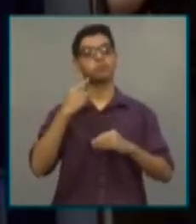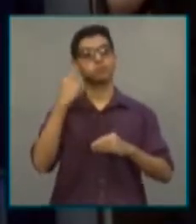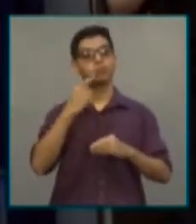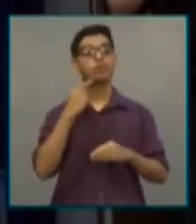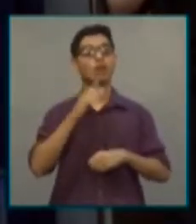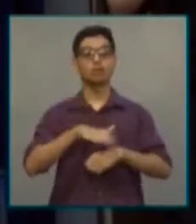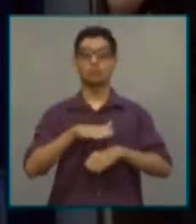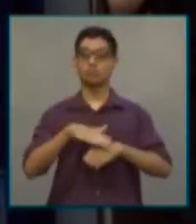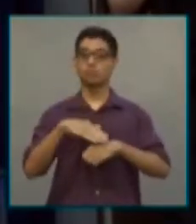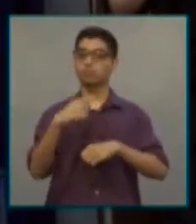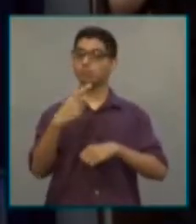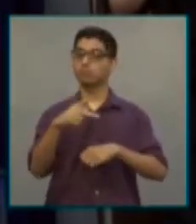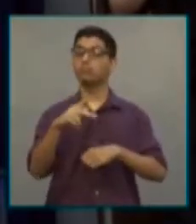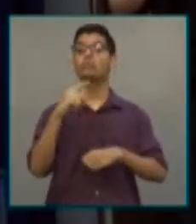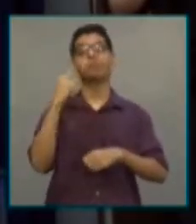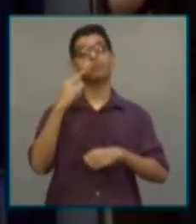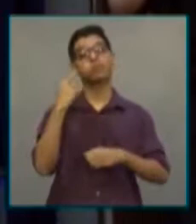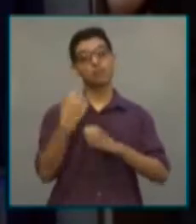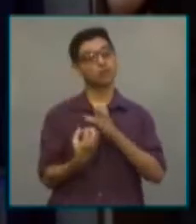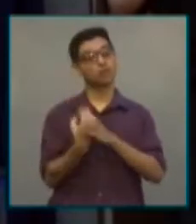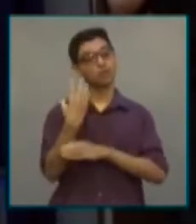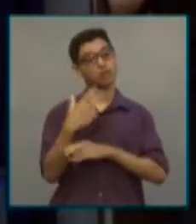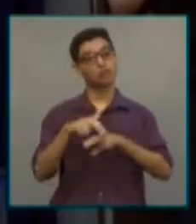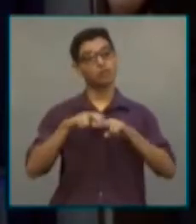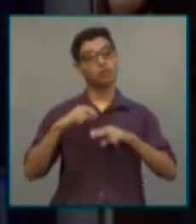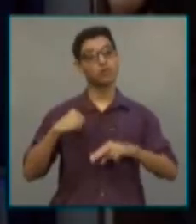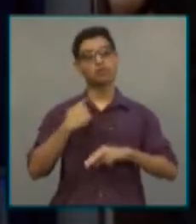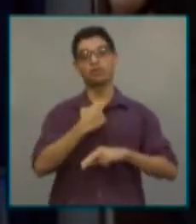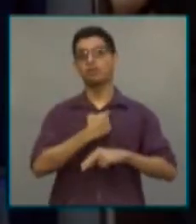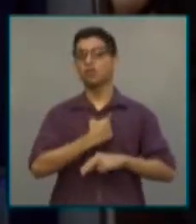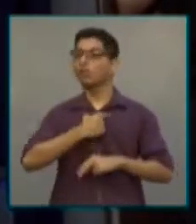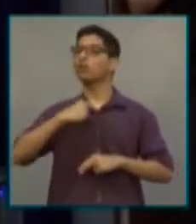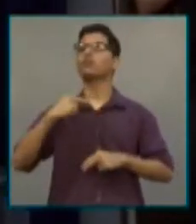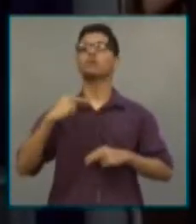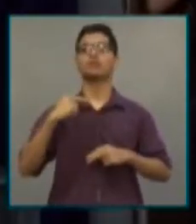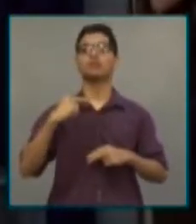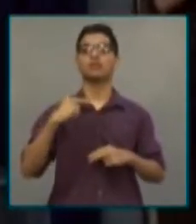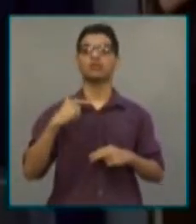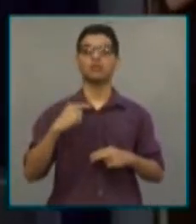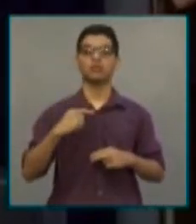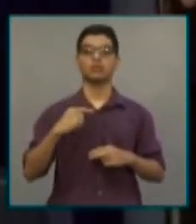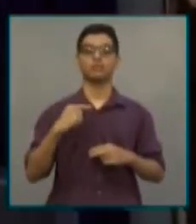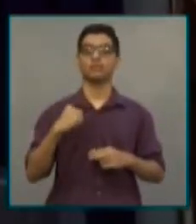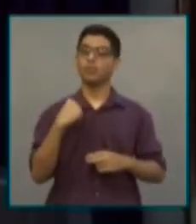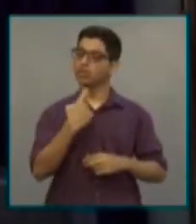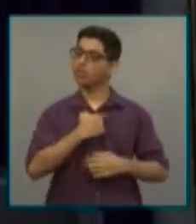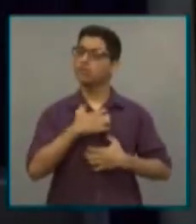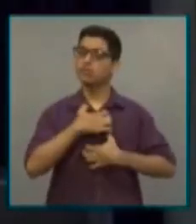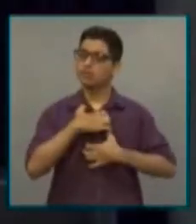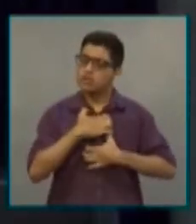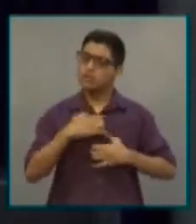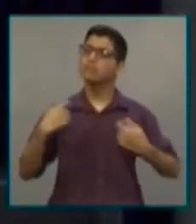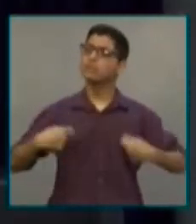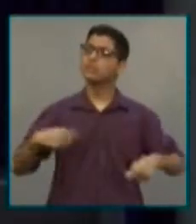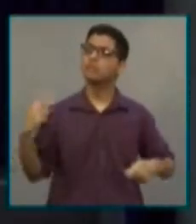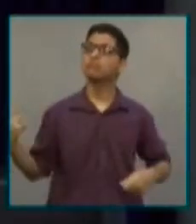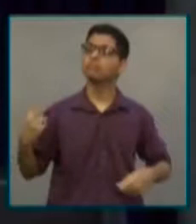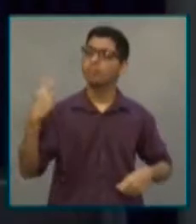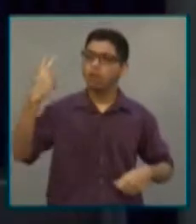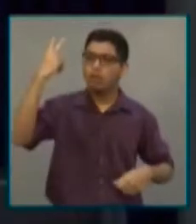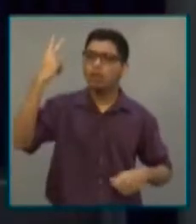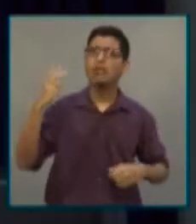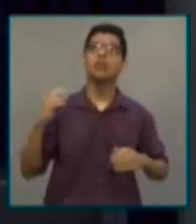e nós já estamos cansados de tanta desvalorização. Por isso que a Chapa 10 defende como pilar